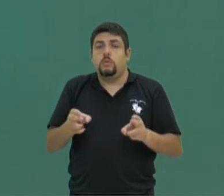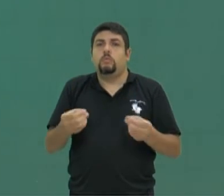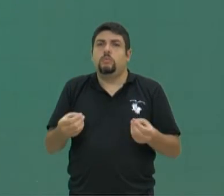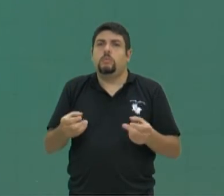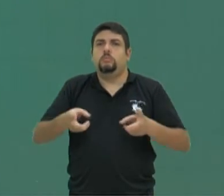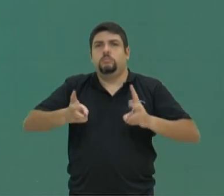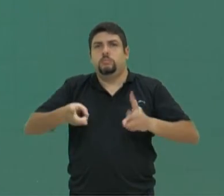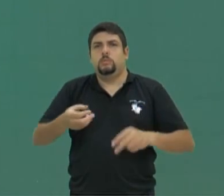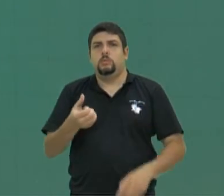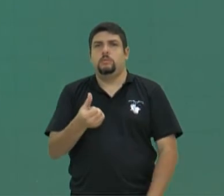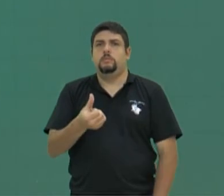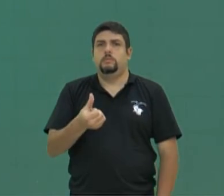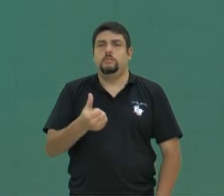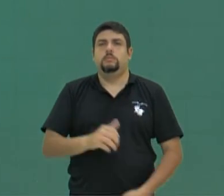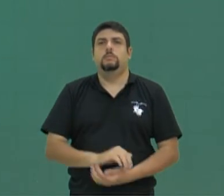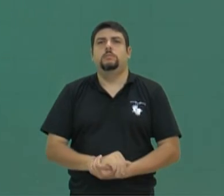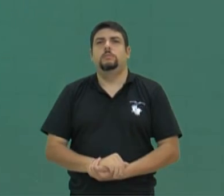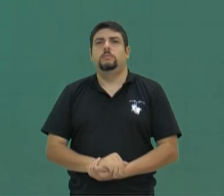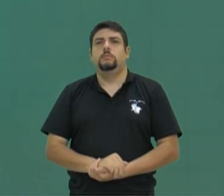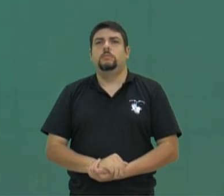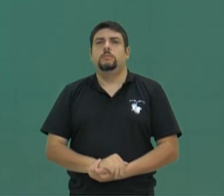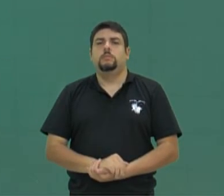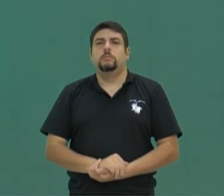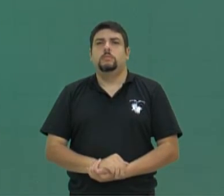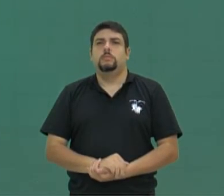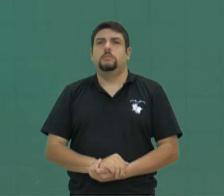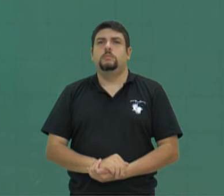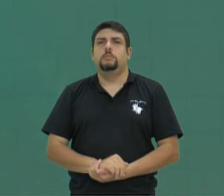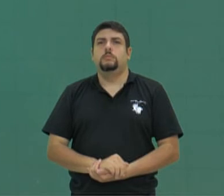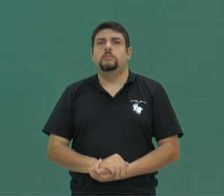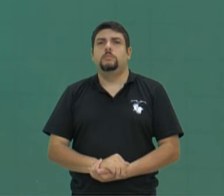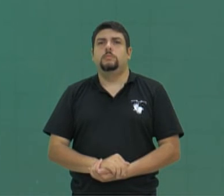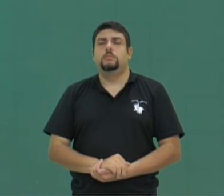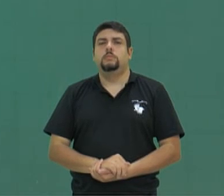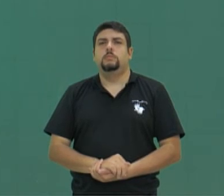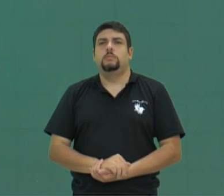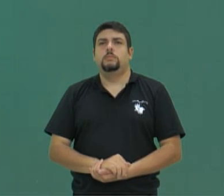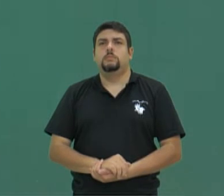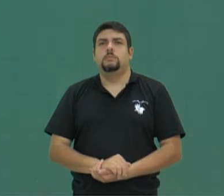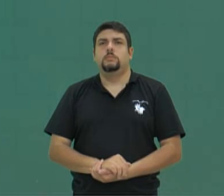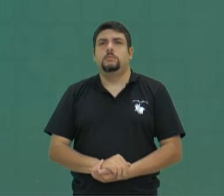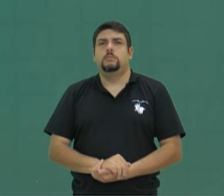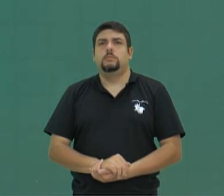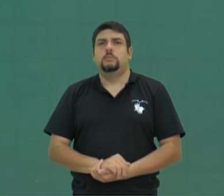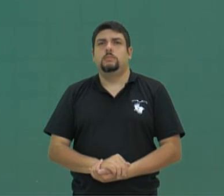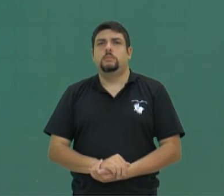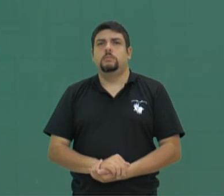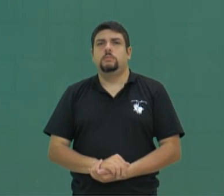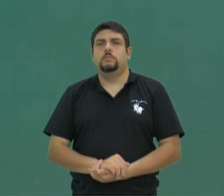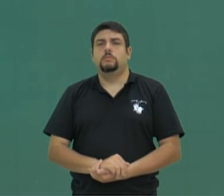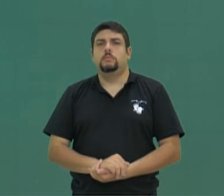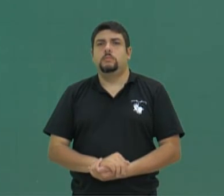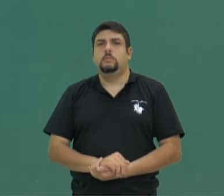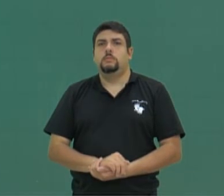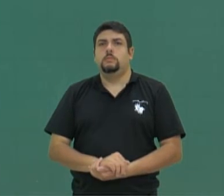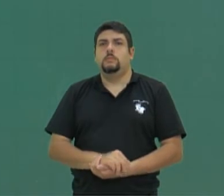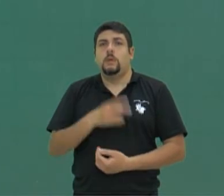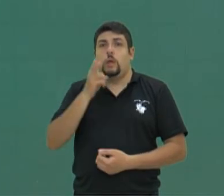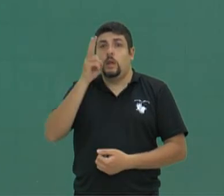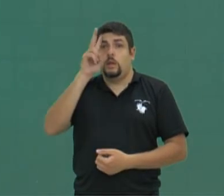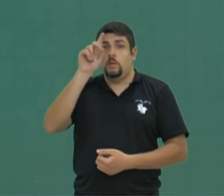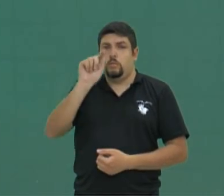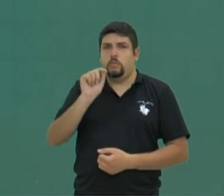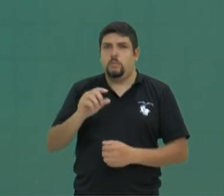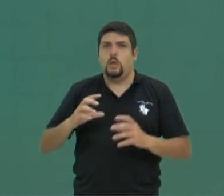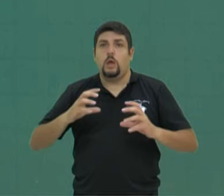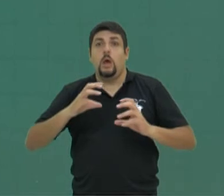a mediana vai ser 6. Certo? Lembre que a gente não calcula a mediana,